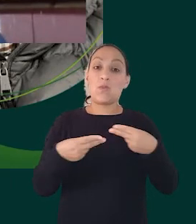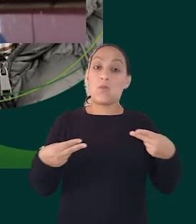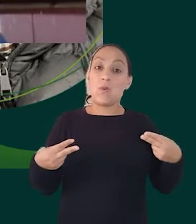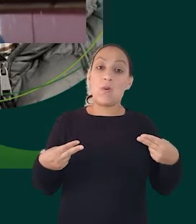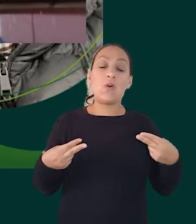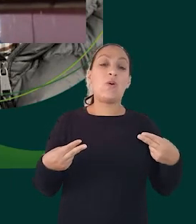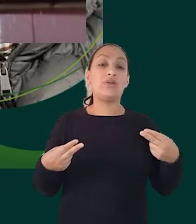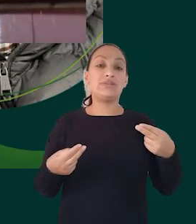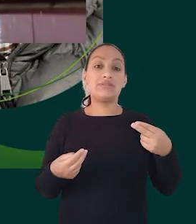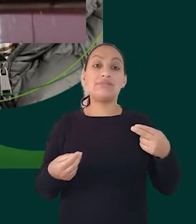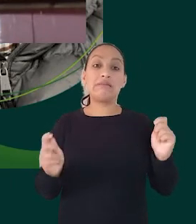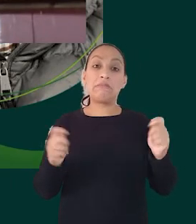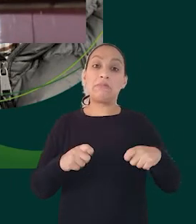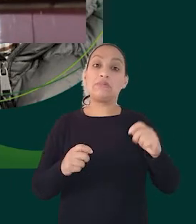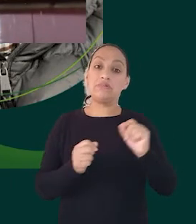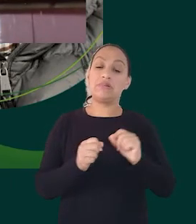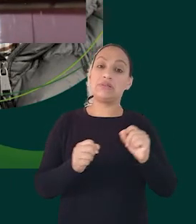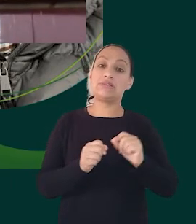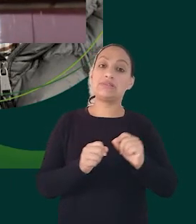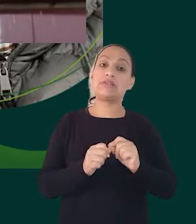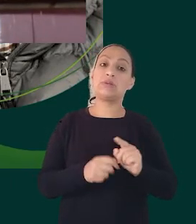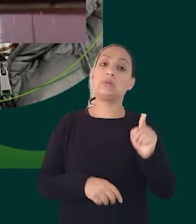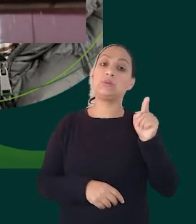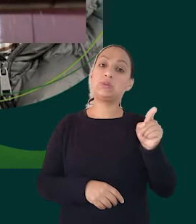fazer. À medida que tu estavas